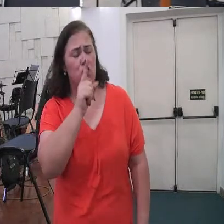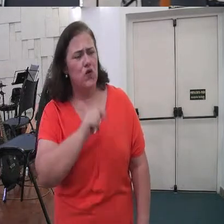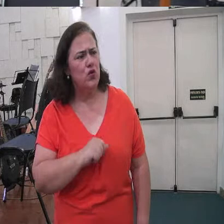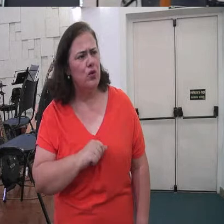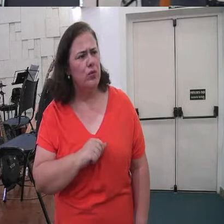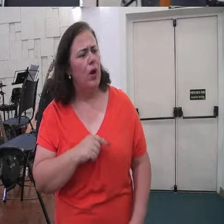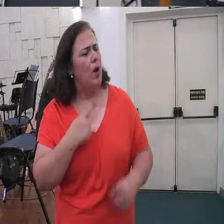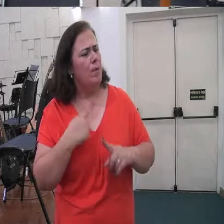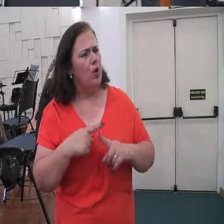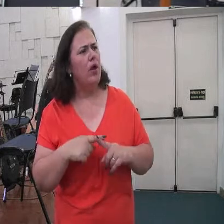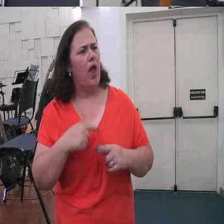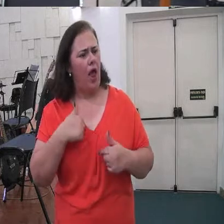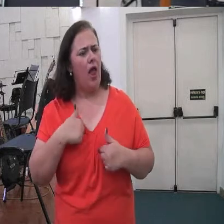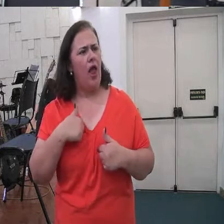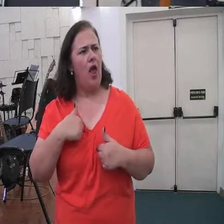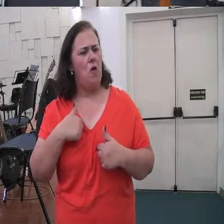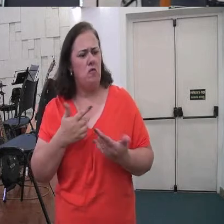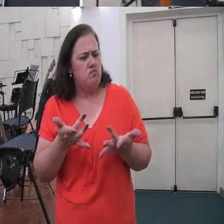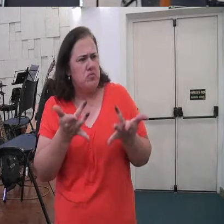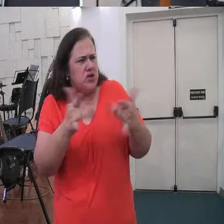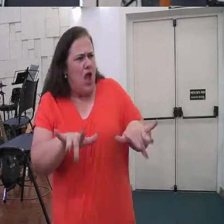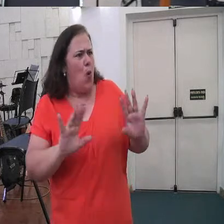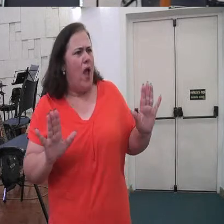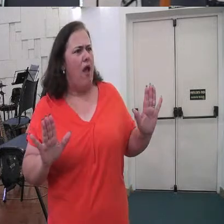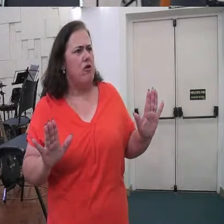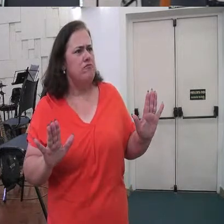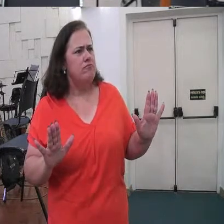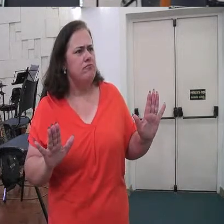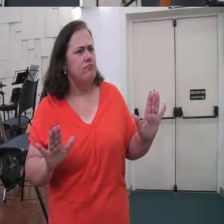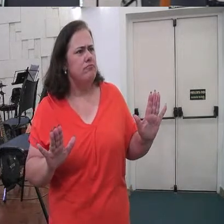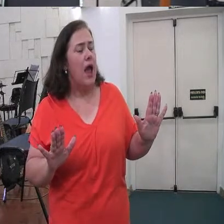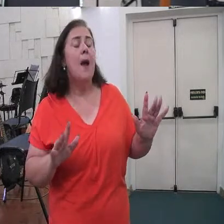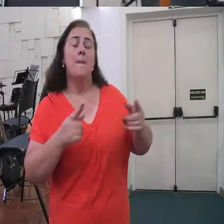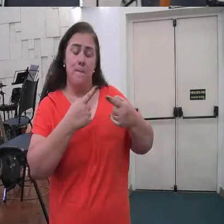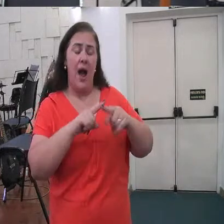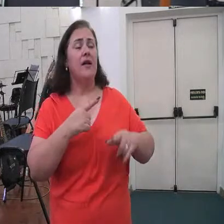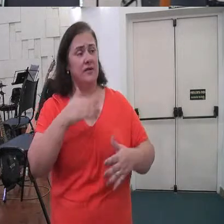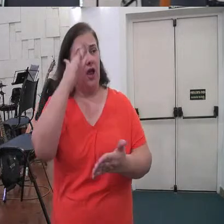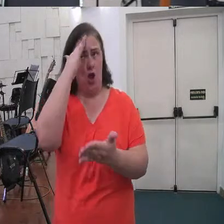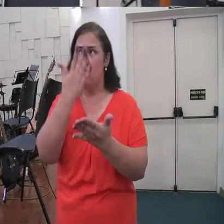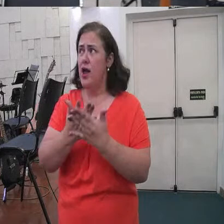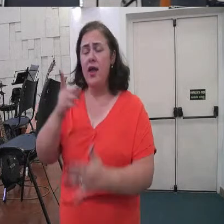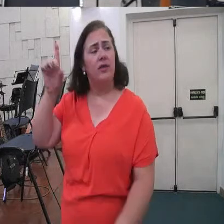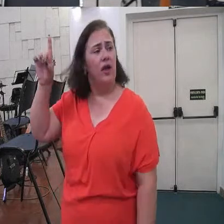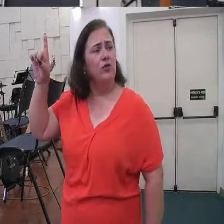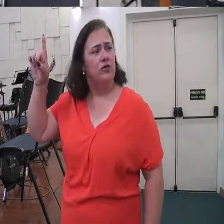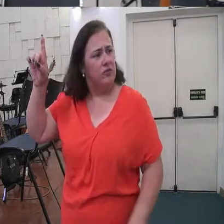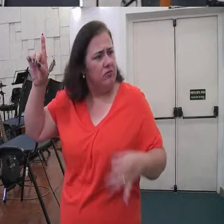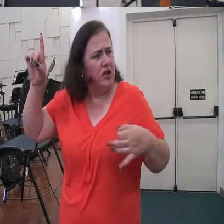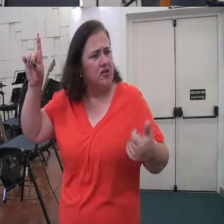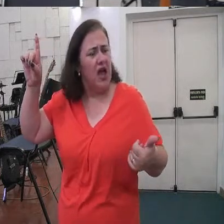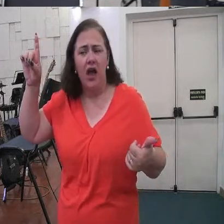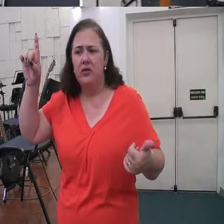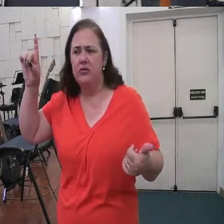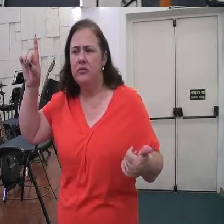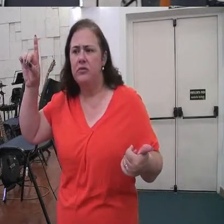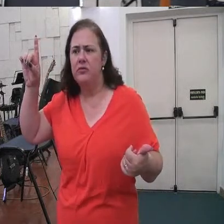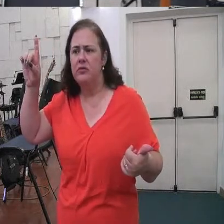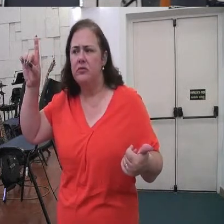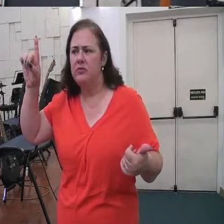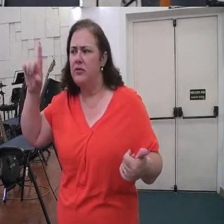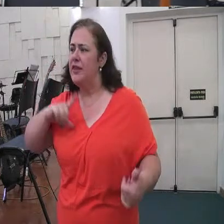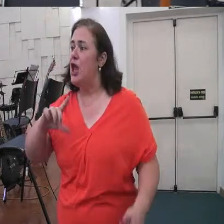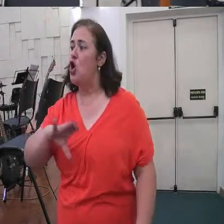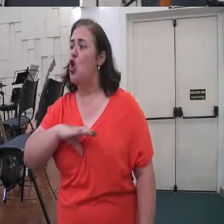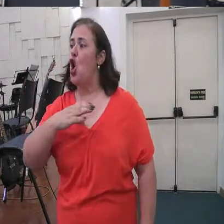tem? Pois são esses modelos de fé que Deus espera de nós.